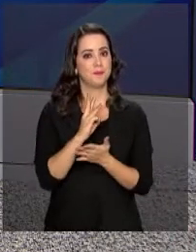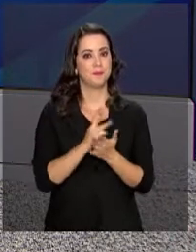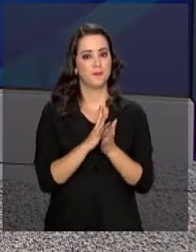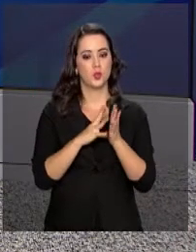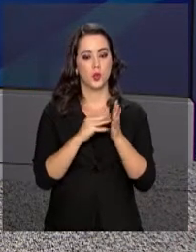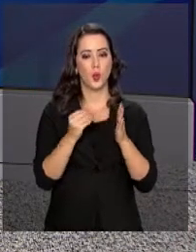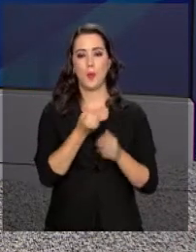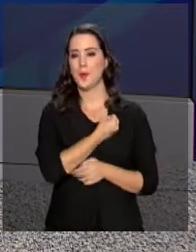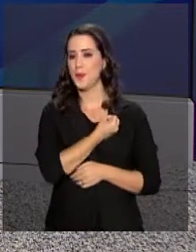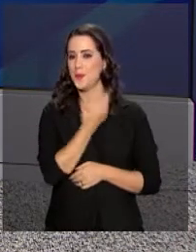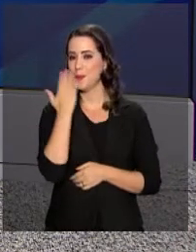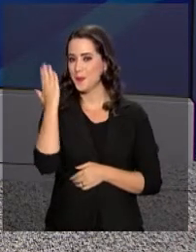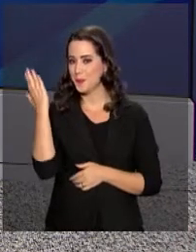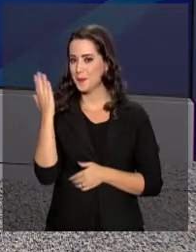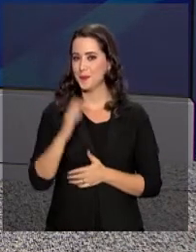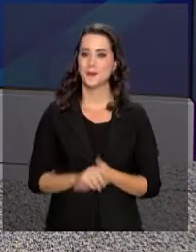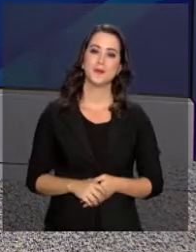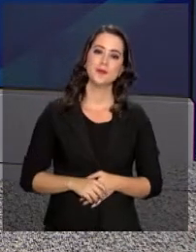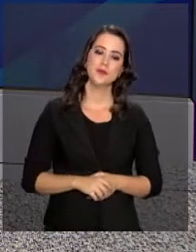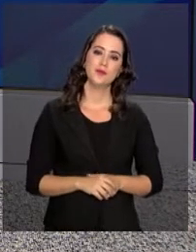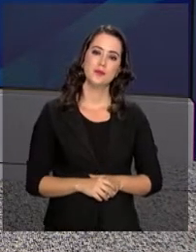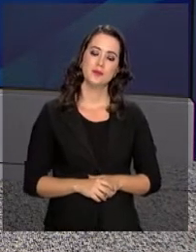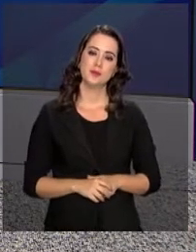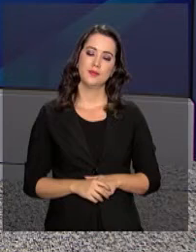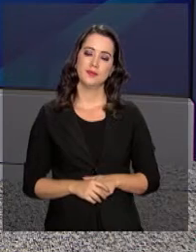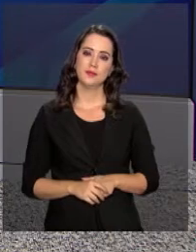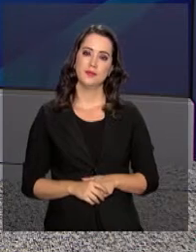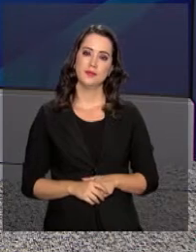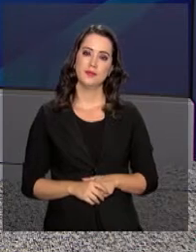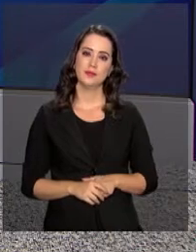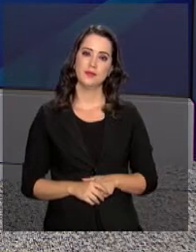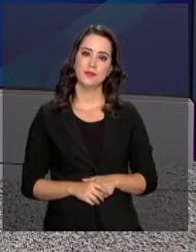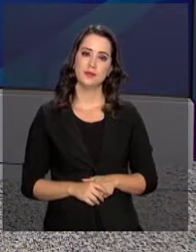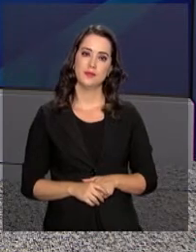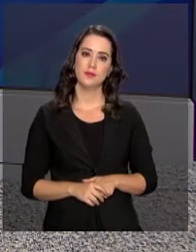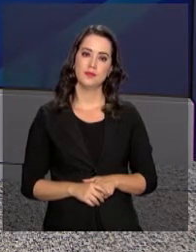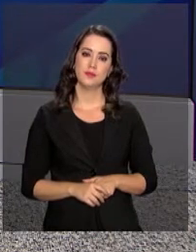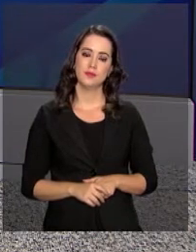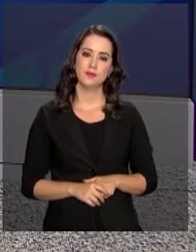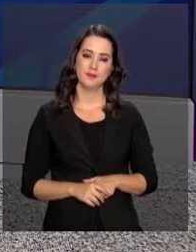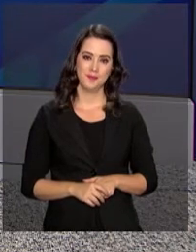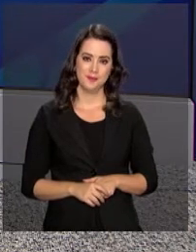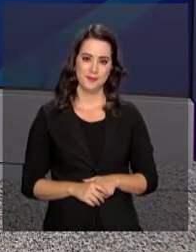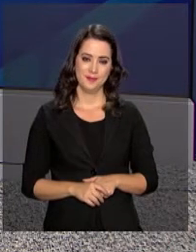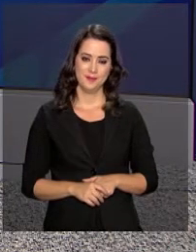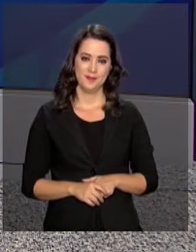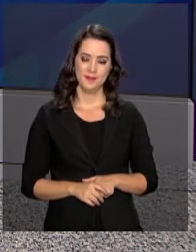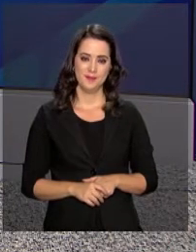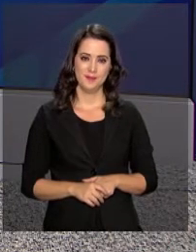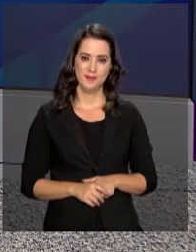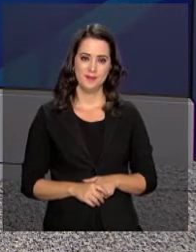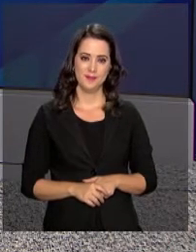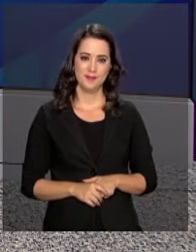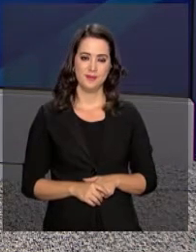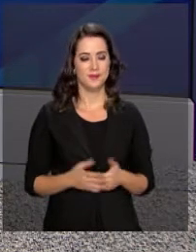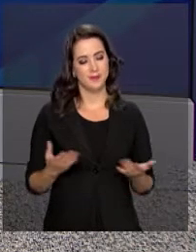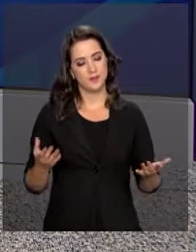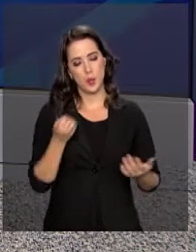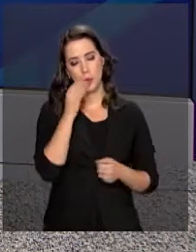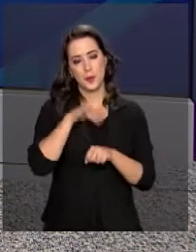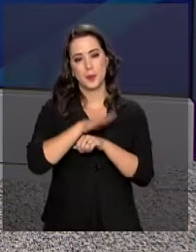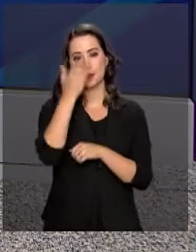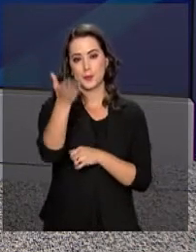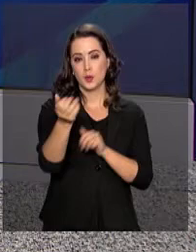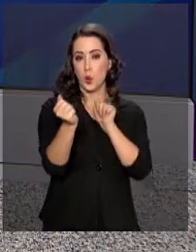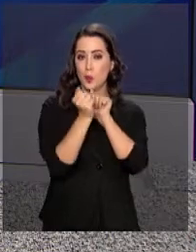tap anote aí o número é 16 19 89 98 67 8 787 uma boa